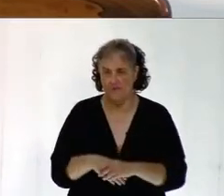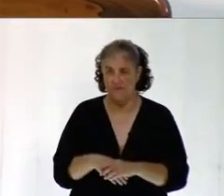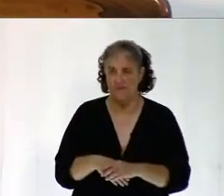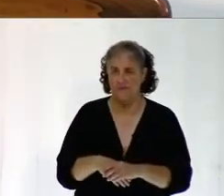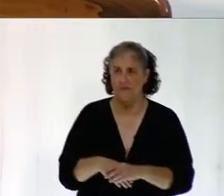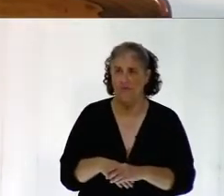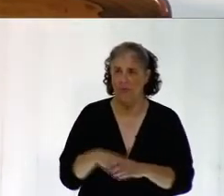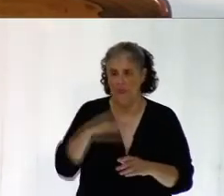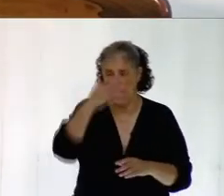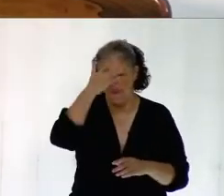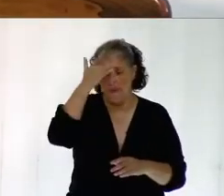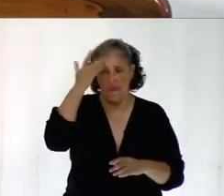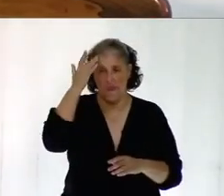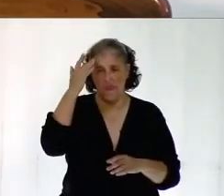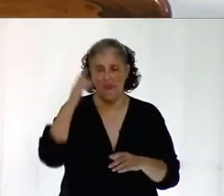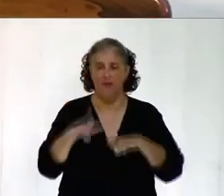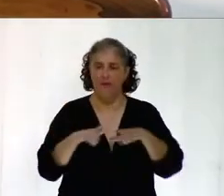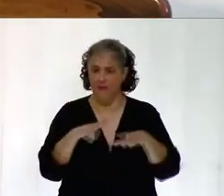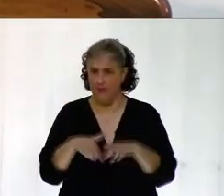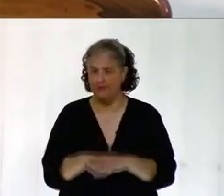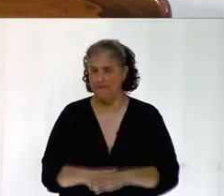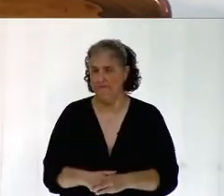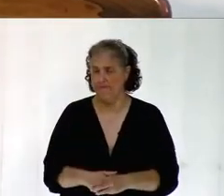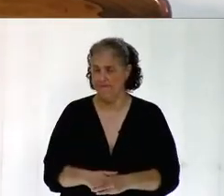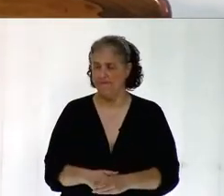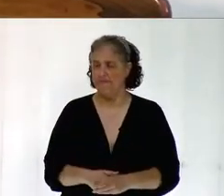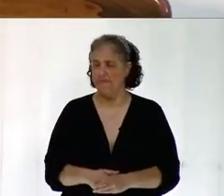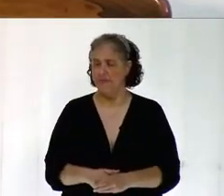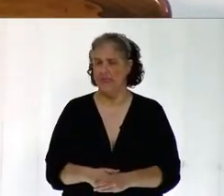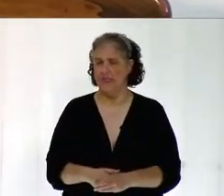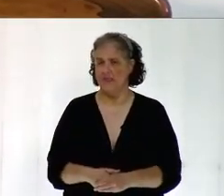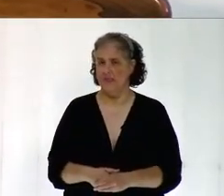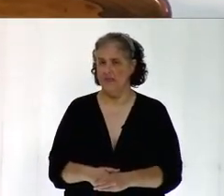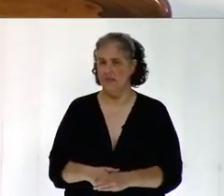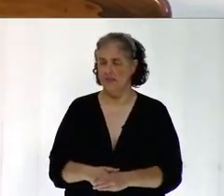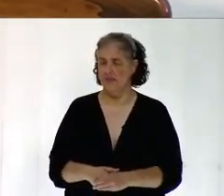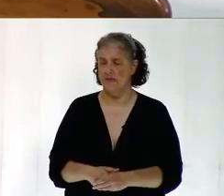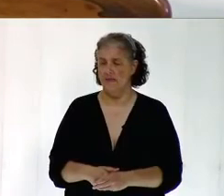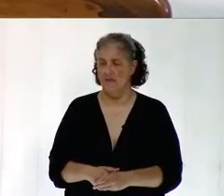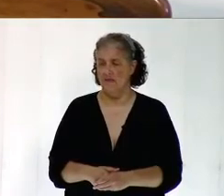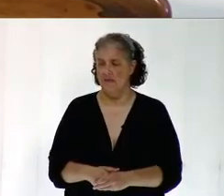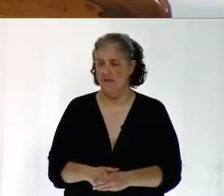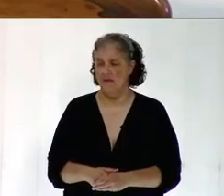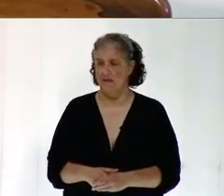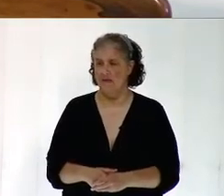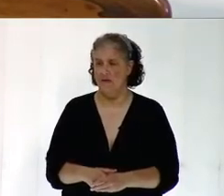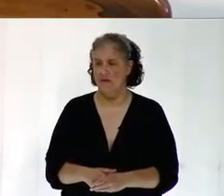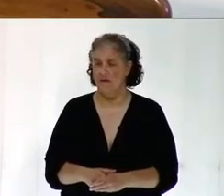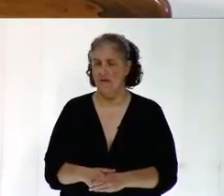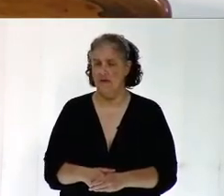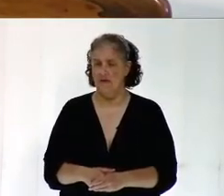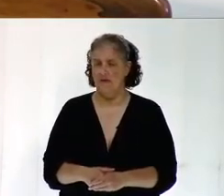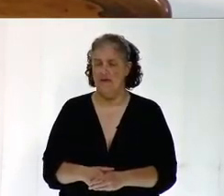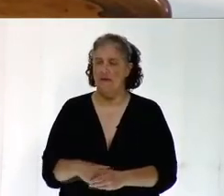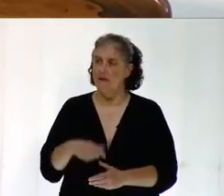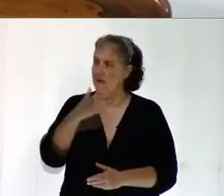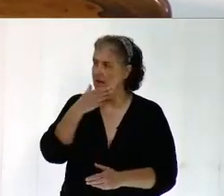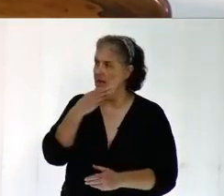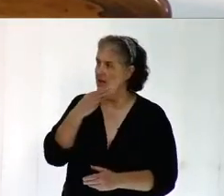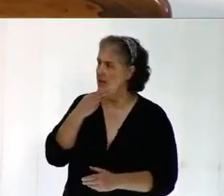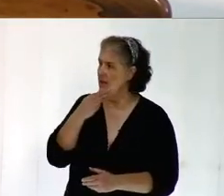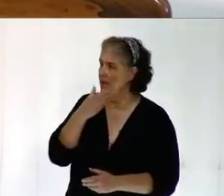profissão ele me disse rever lenta eu sou um profissional só eu faço isso aqui por dinheiro